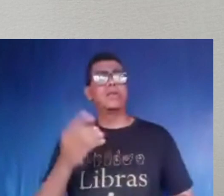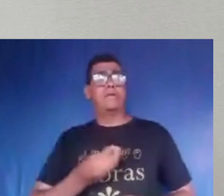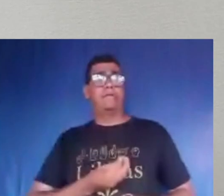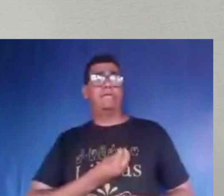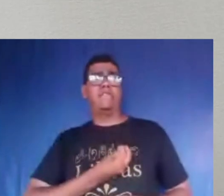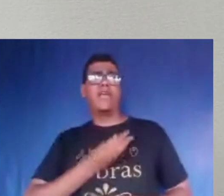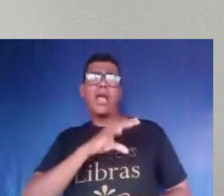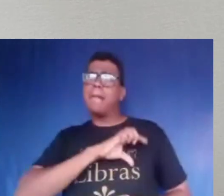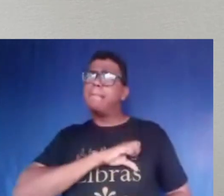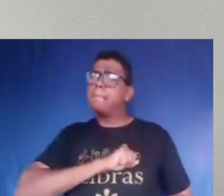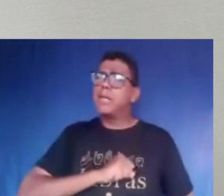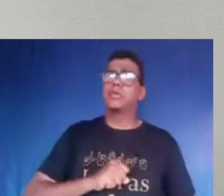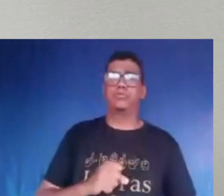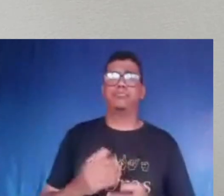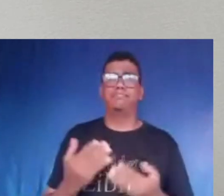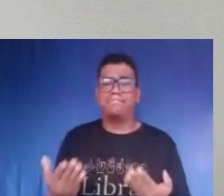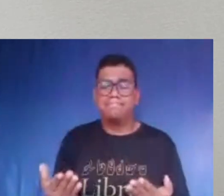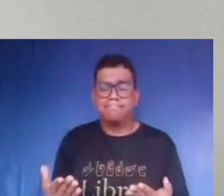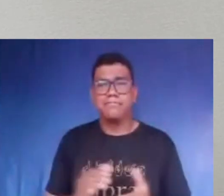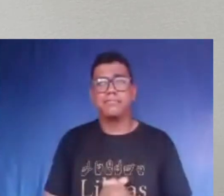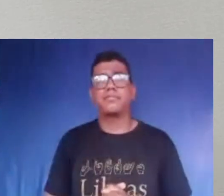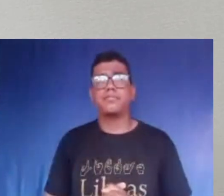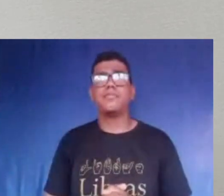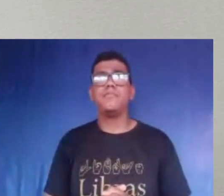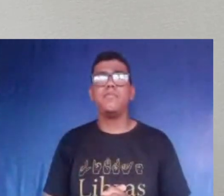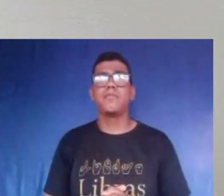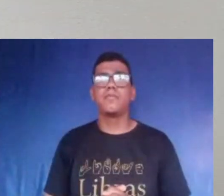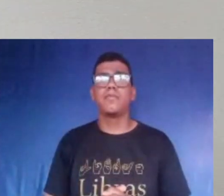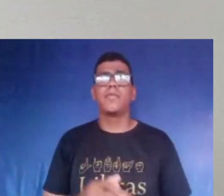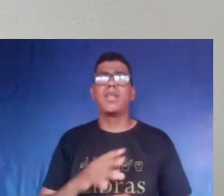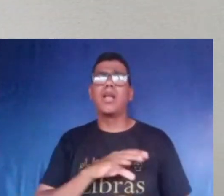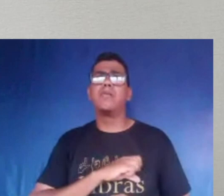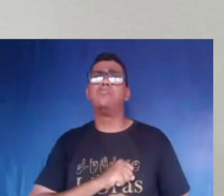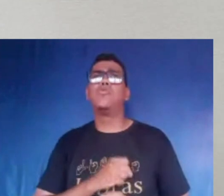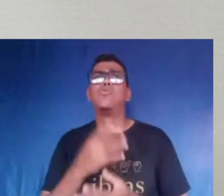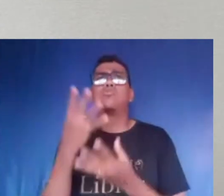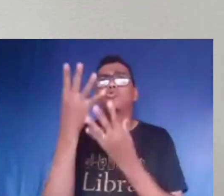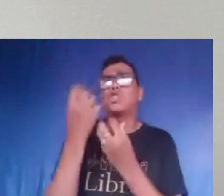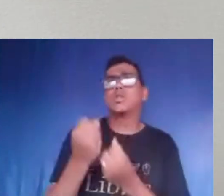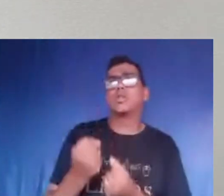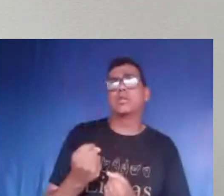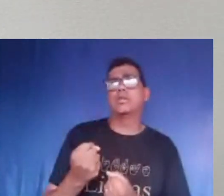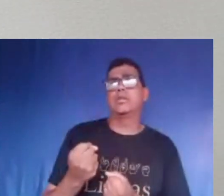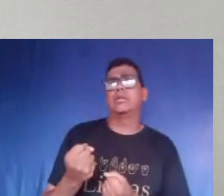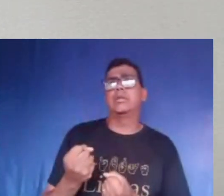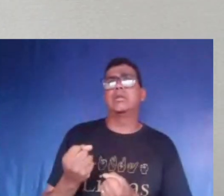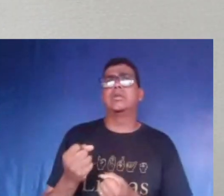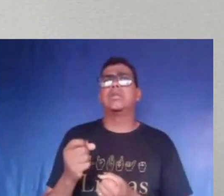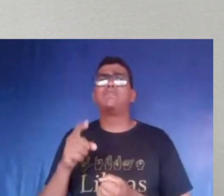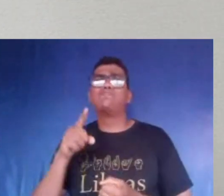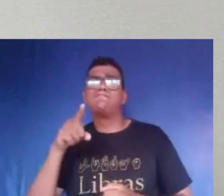viver. Jesus viveu desafios enormes no seu tempo, de amar inclusive os seus inimigos, de trazer ali cura para aquele povo, de